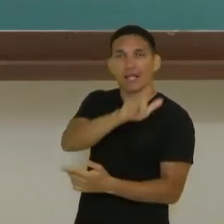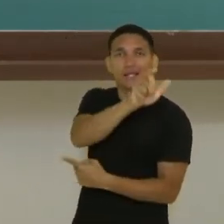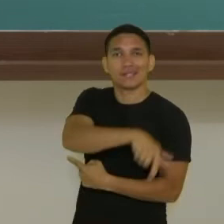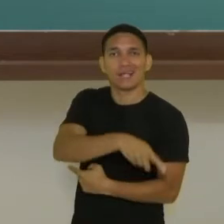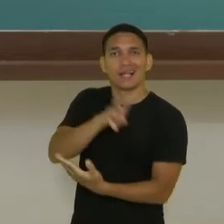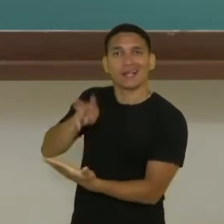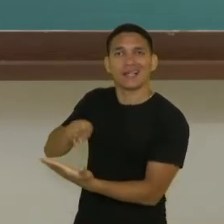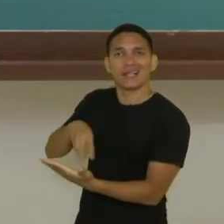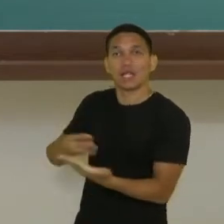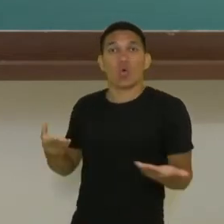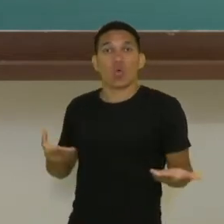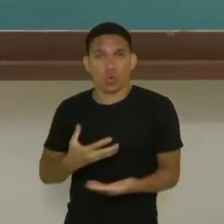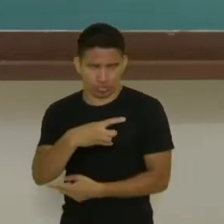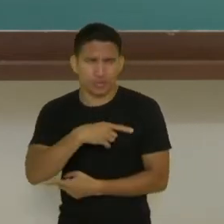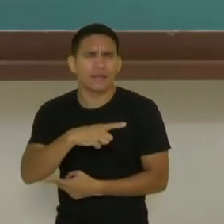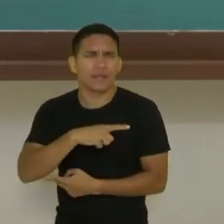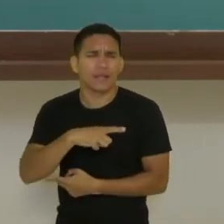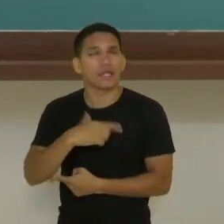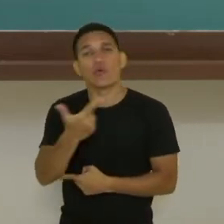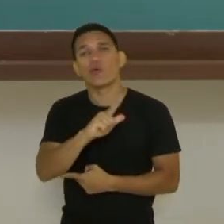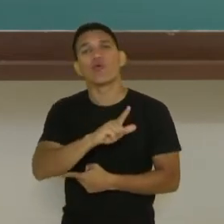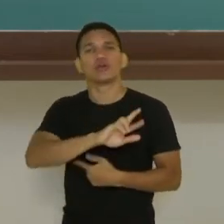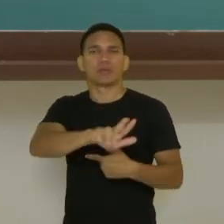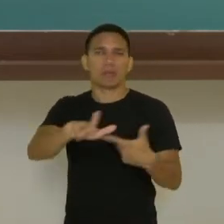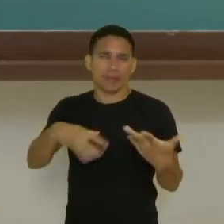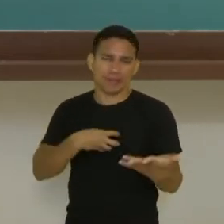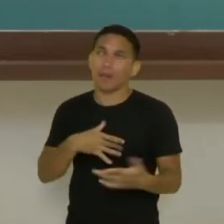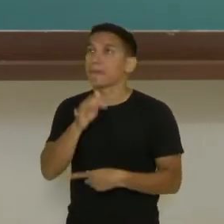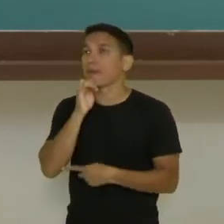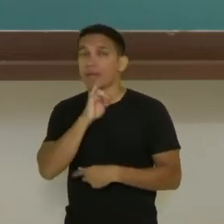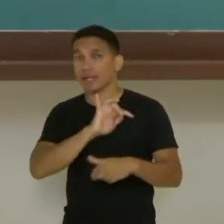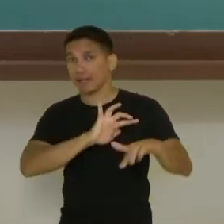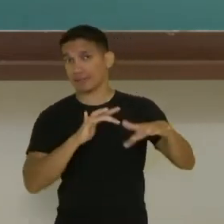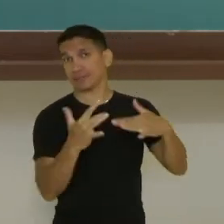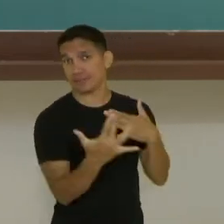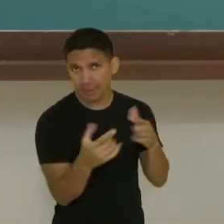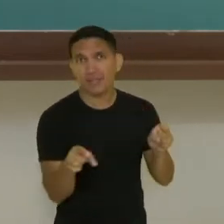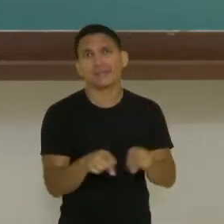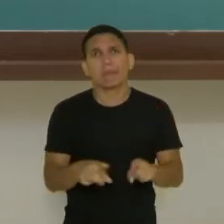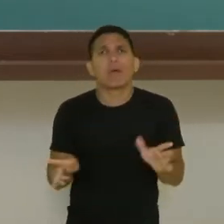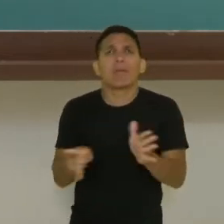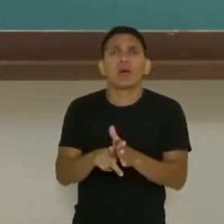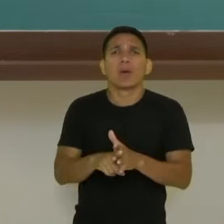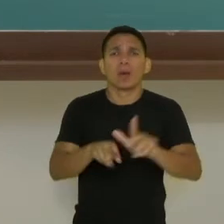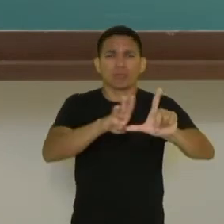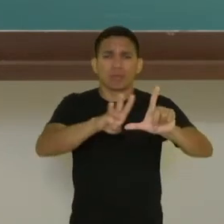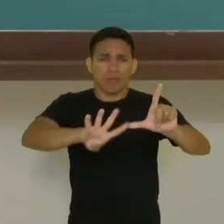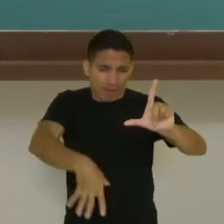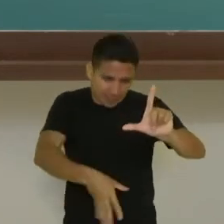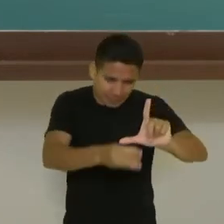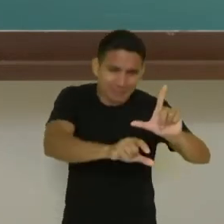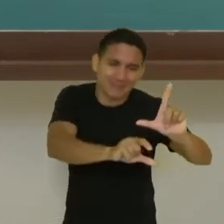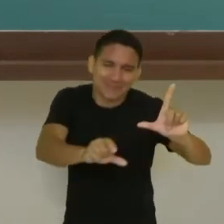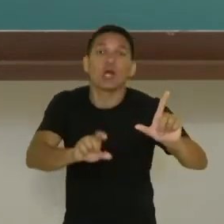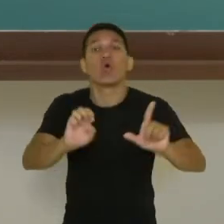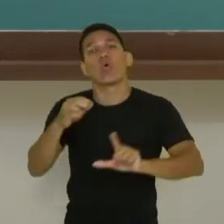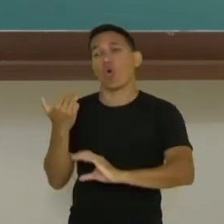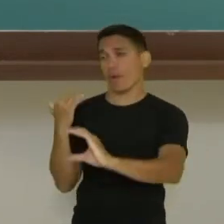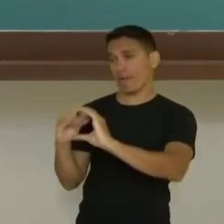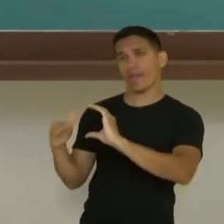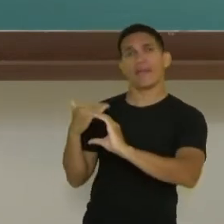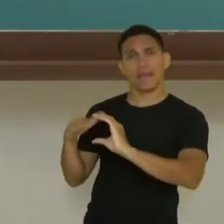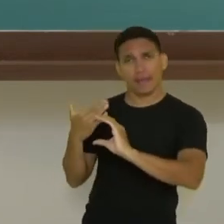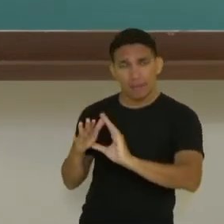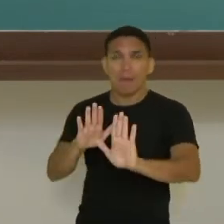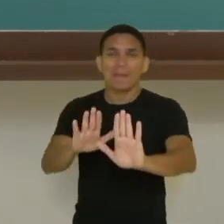nós temos outros modos, como por exemplo, as redes sociais, a própria seção de comentários, né, o e-mail. Só